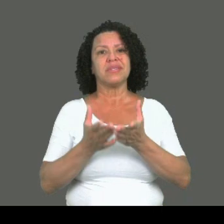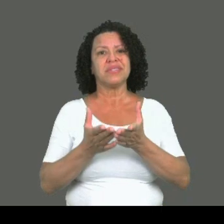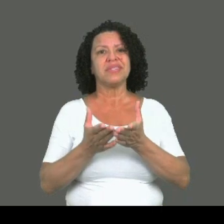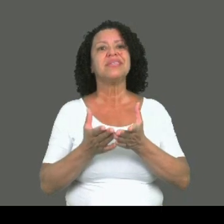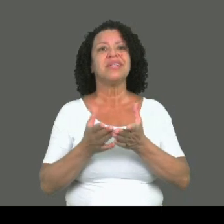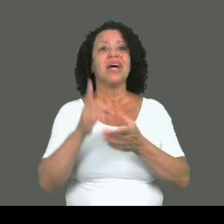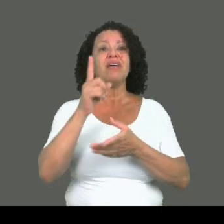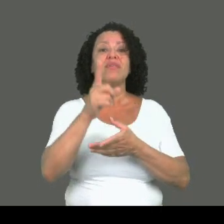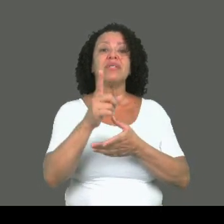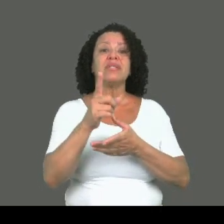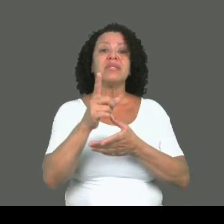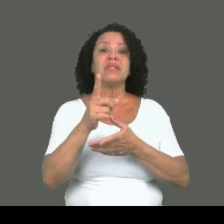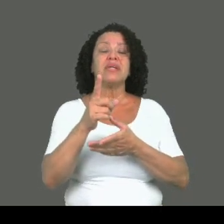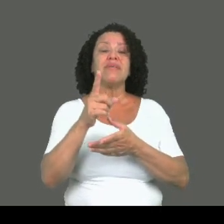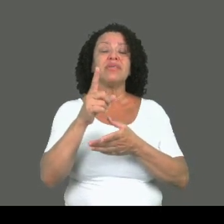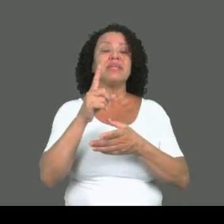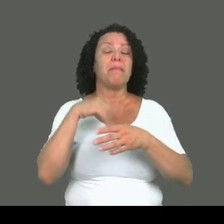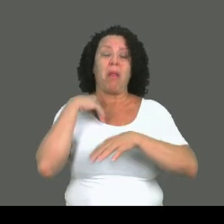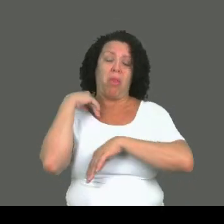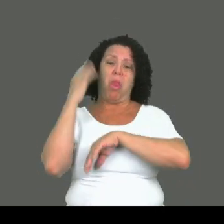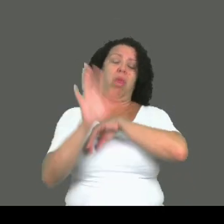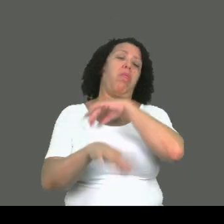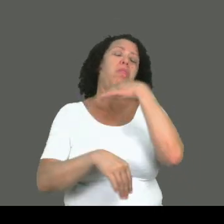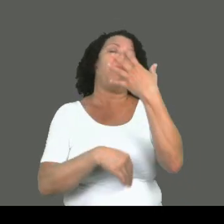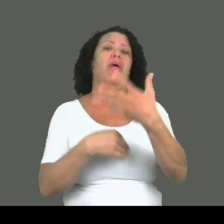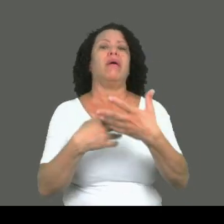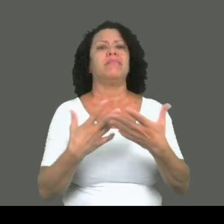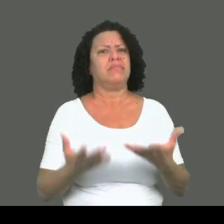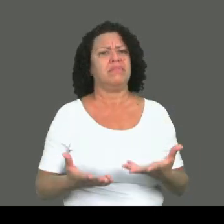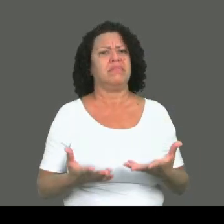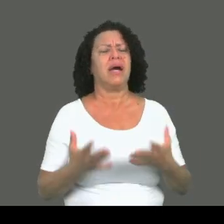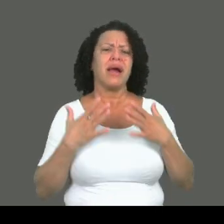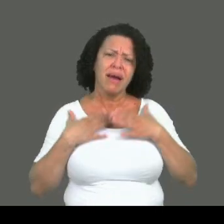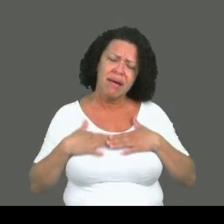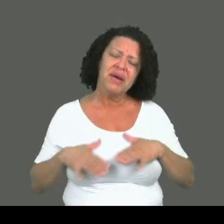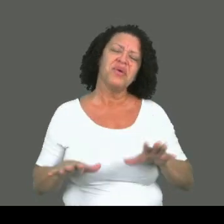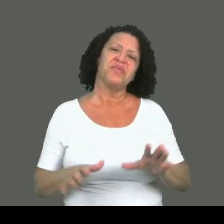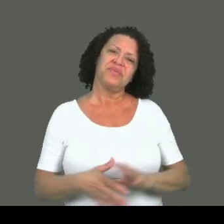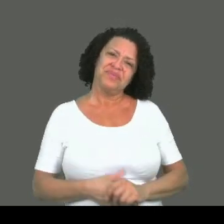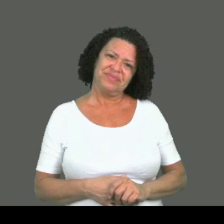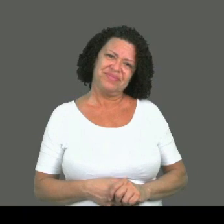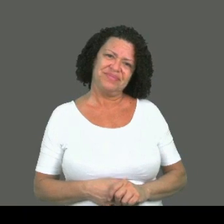a gente acaba atropelando as coisas, tá?